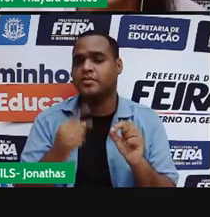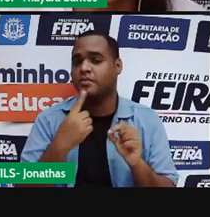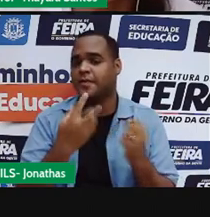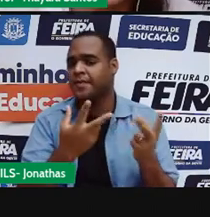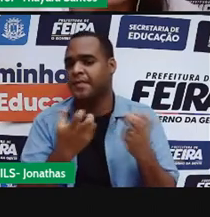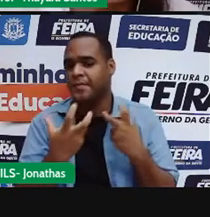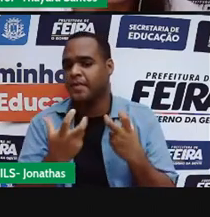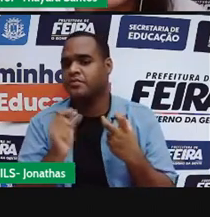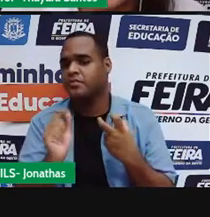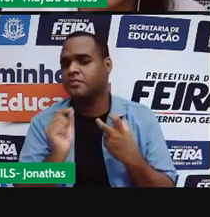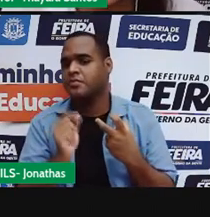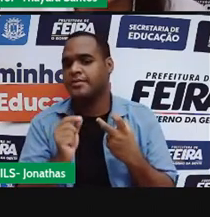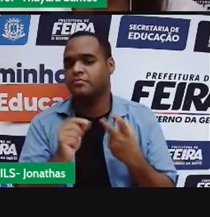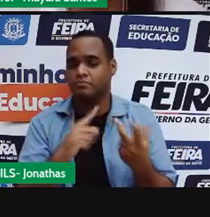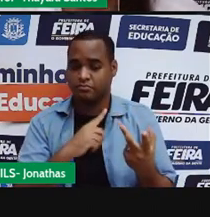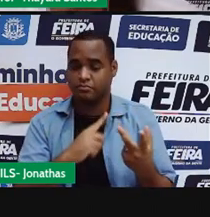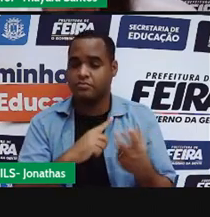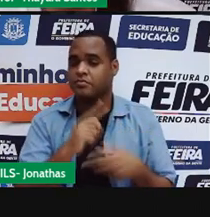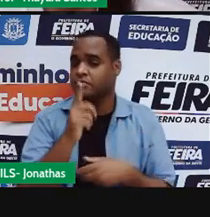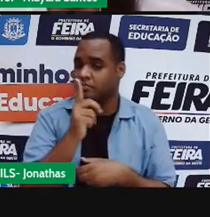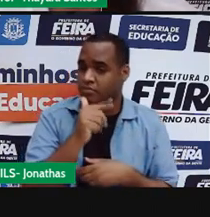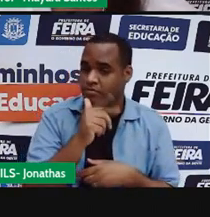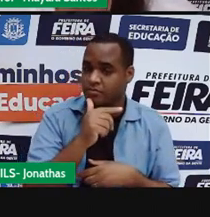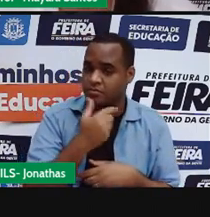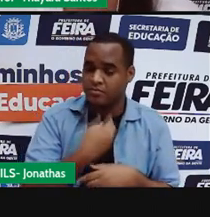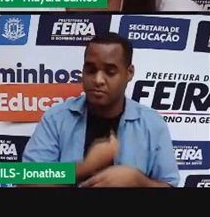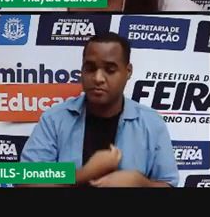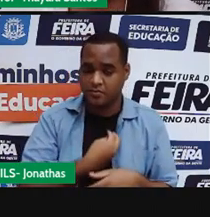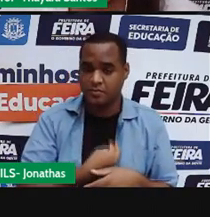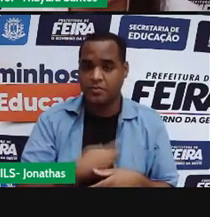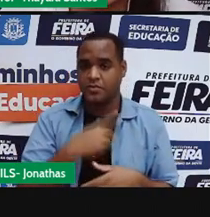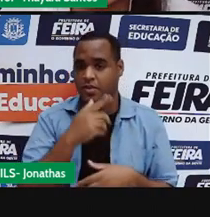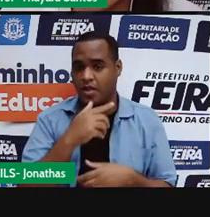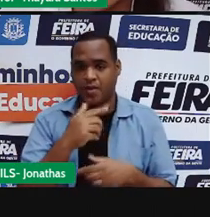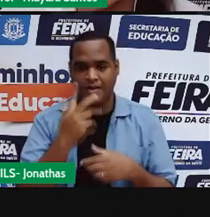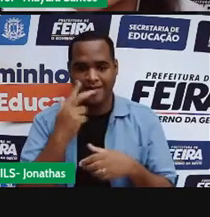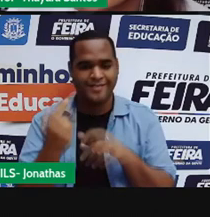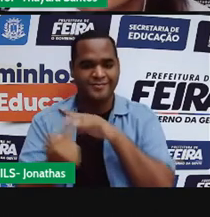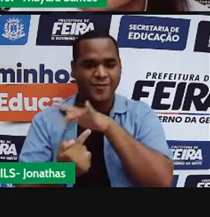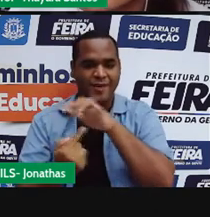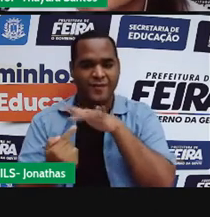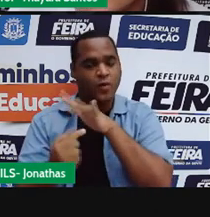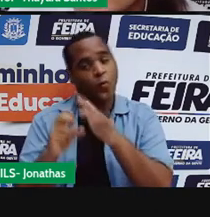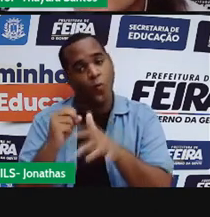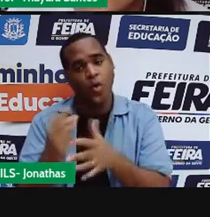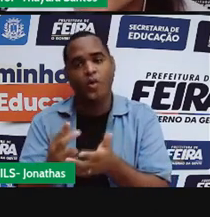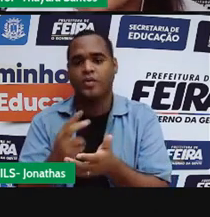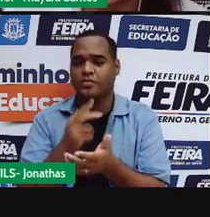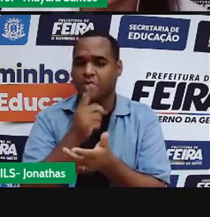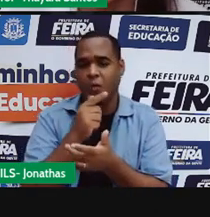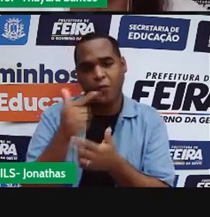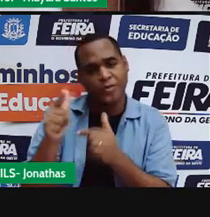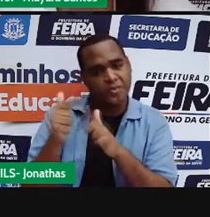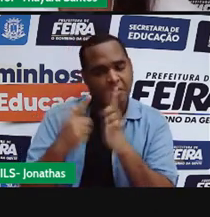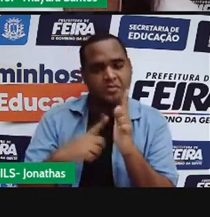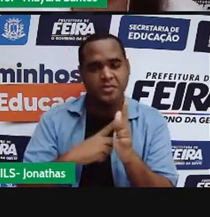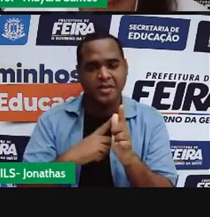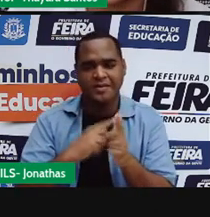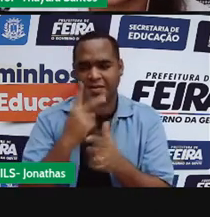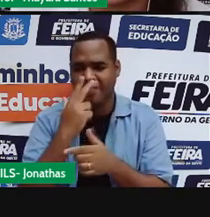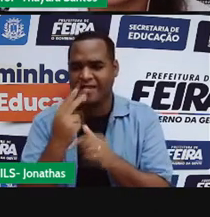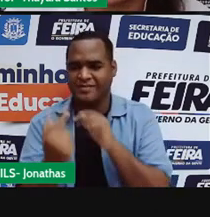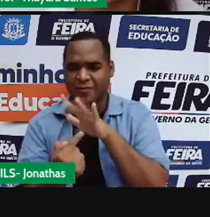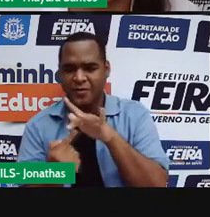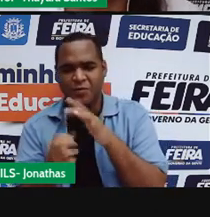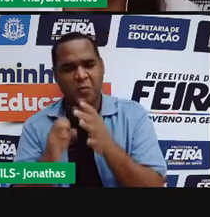a gente percebe que temos a água, nesse caso, em estado gasoso ou líquido. E aí, será que é gasoso ou será que